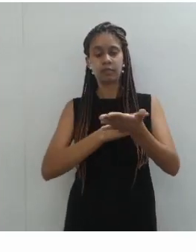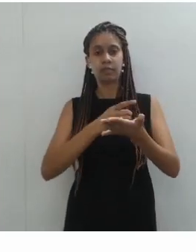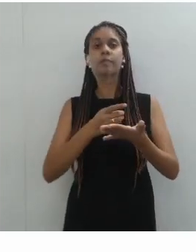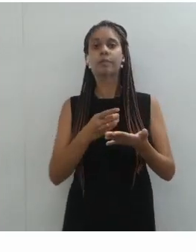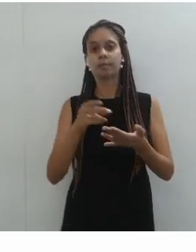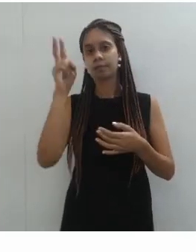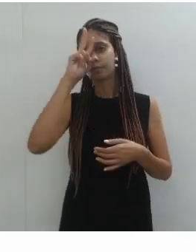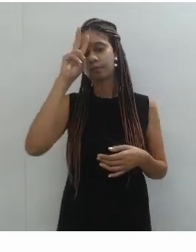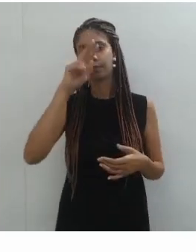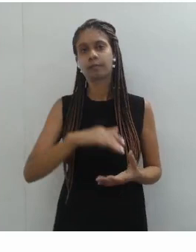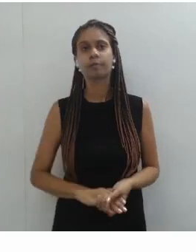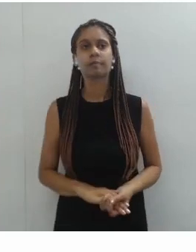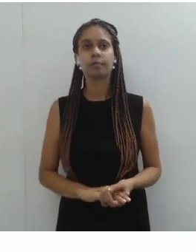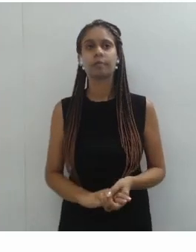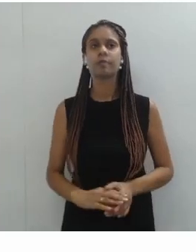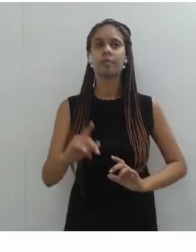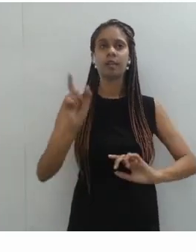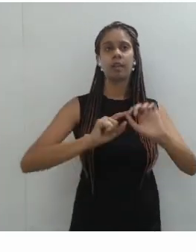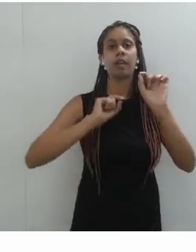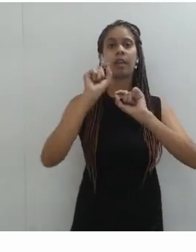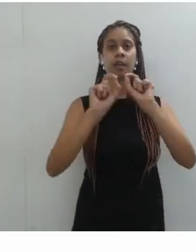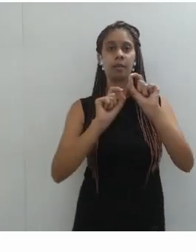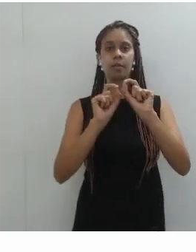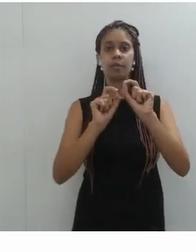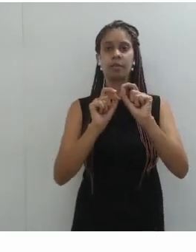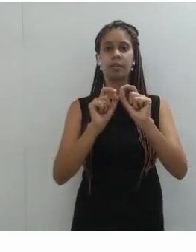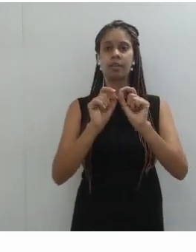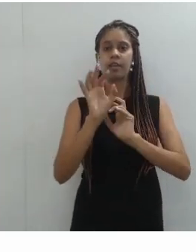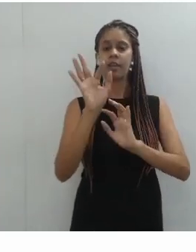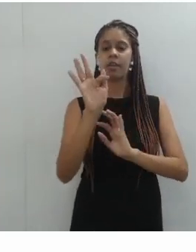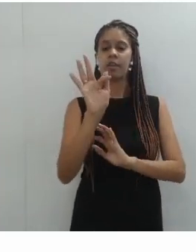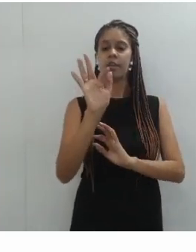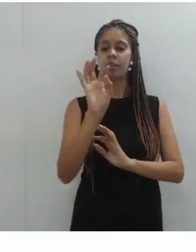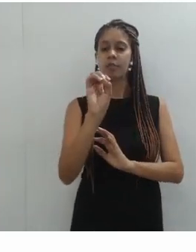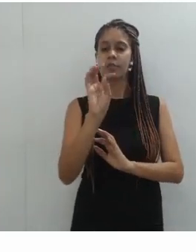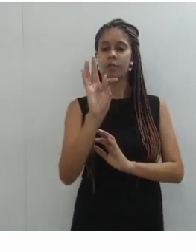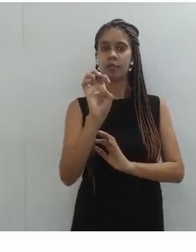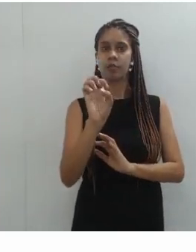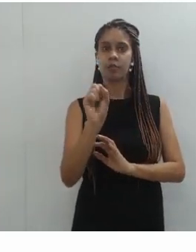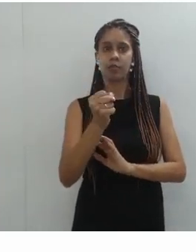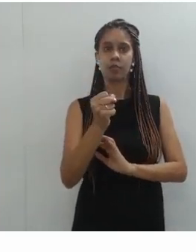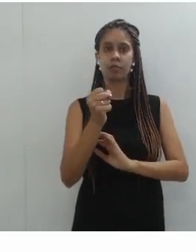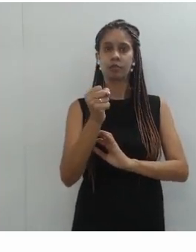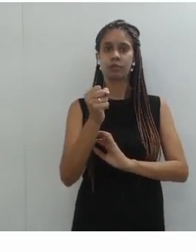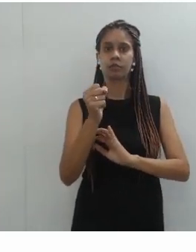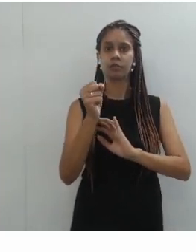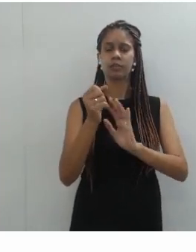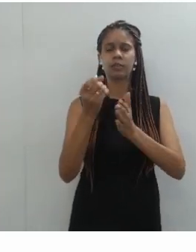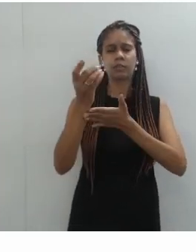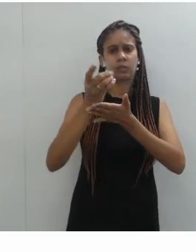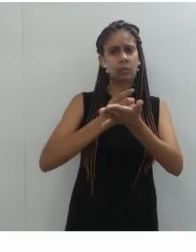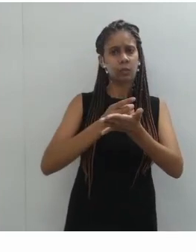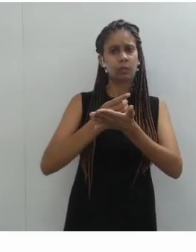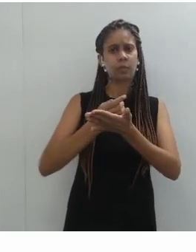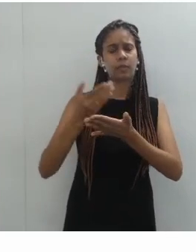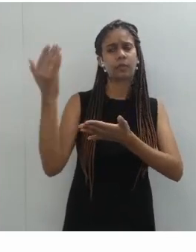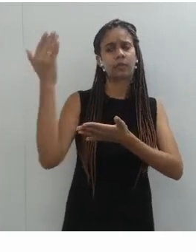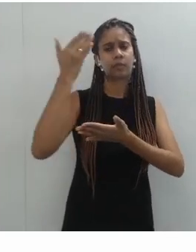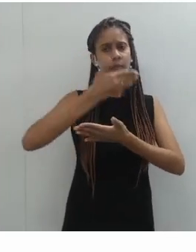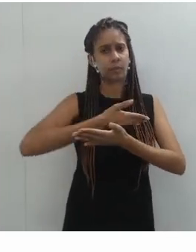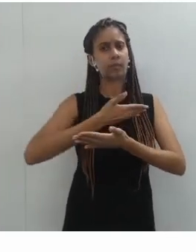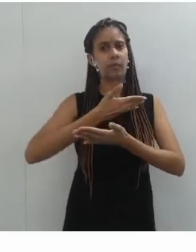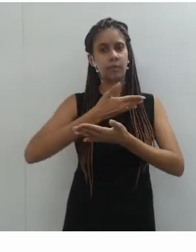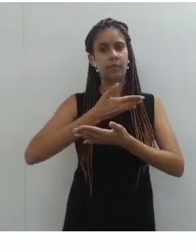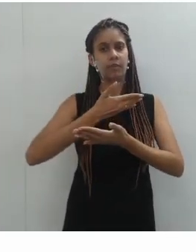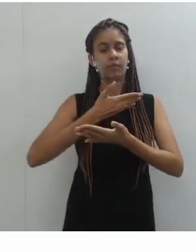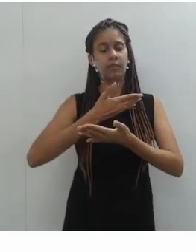Esses documentos são chamados de fontes históricas, ou seja, os registros, vestígios ou